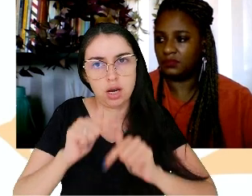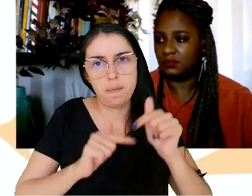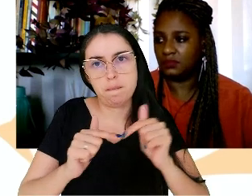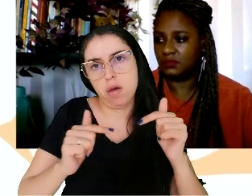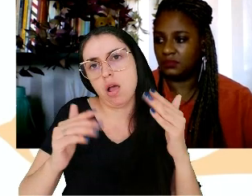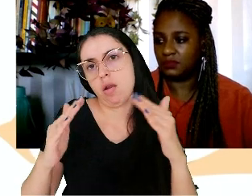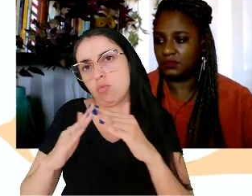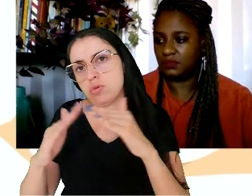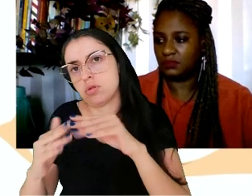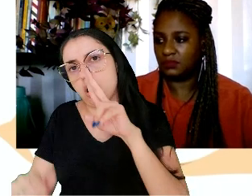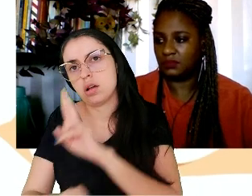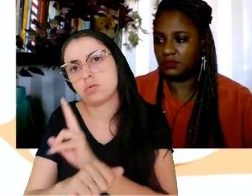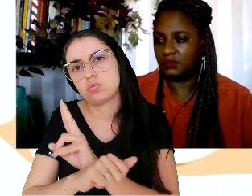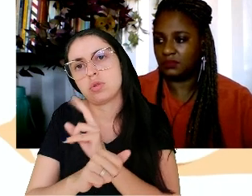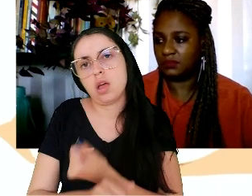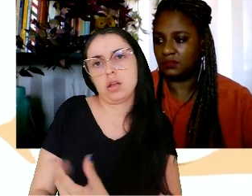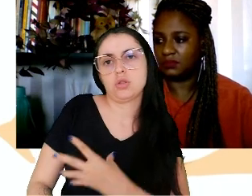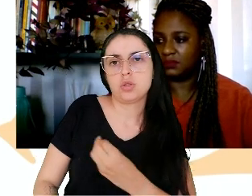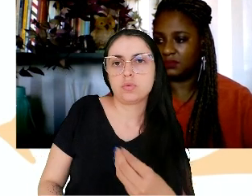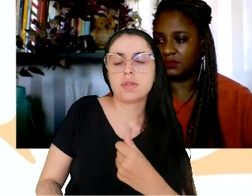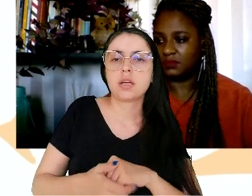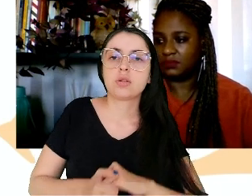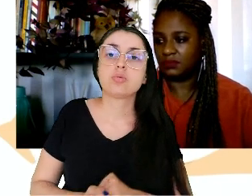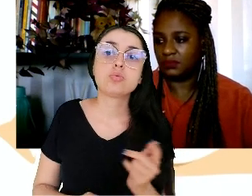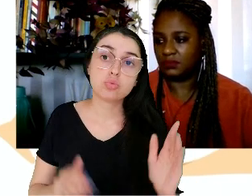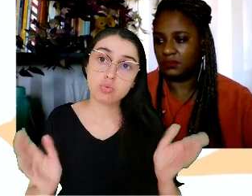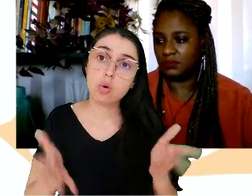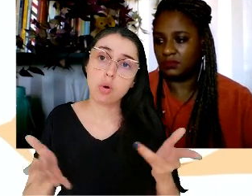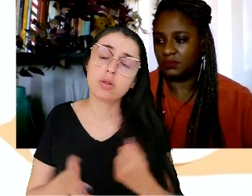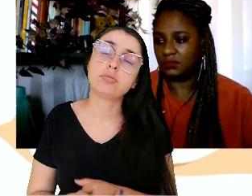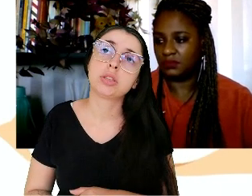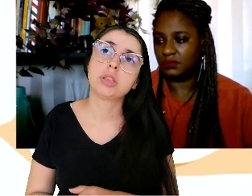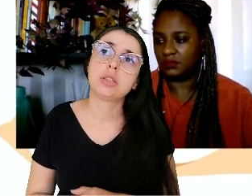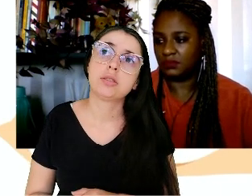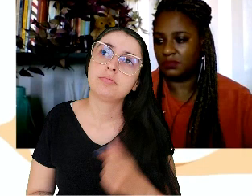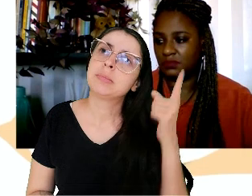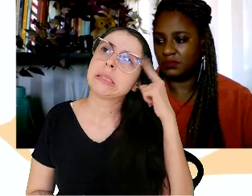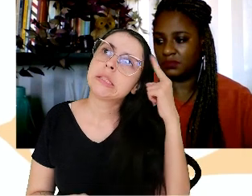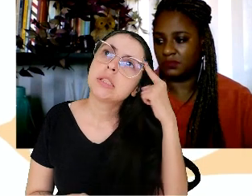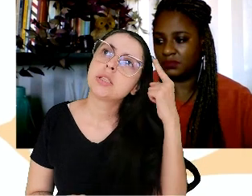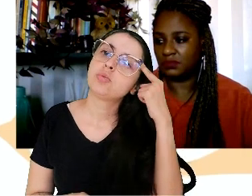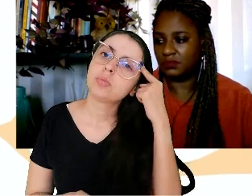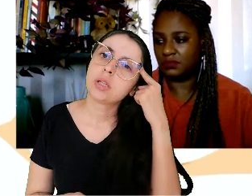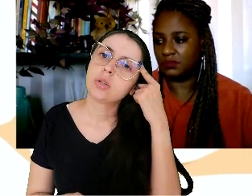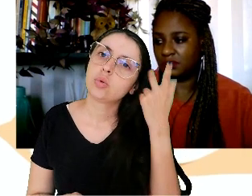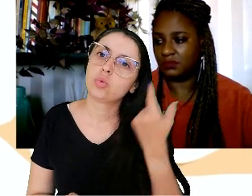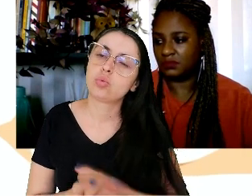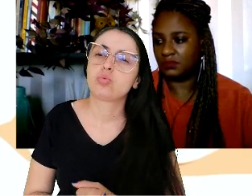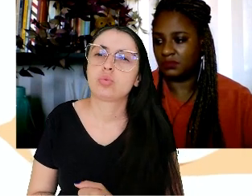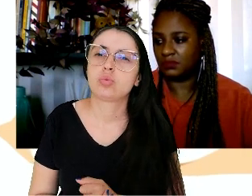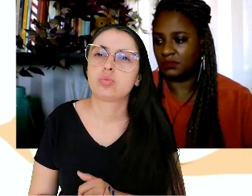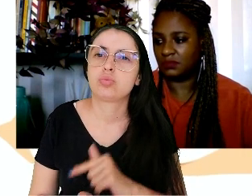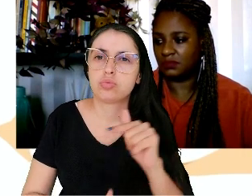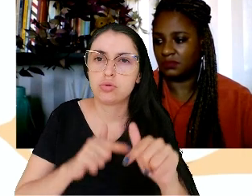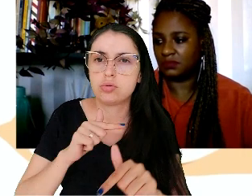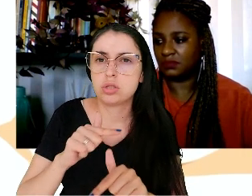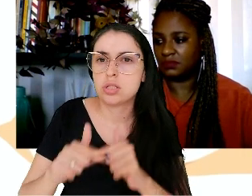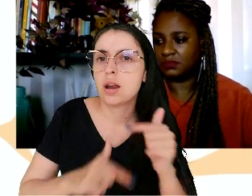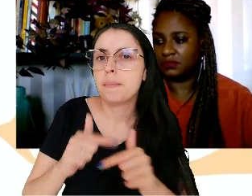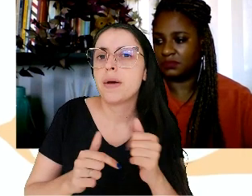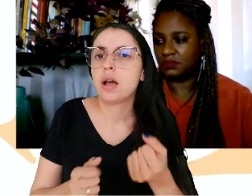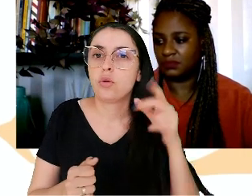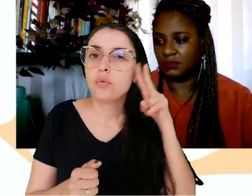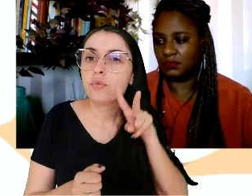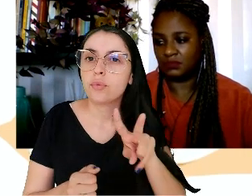cuidados da casa, dos filhos. Hoje nós temos, acho que, mais consciência, né, desse trabalho